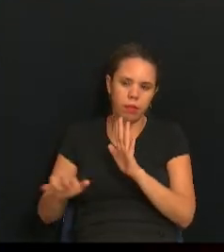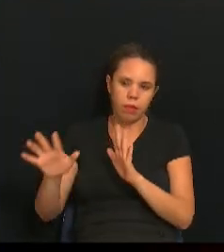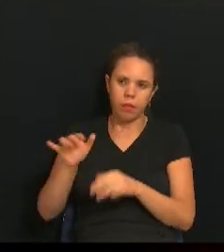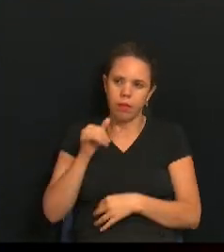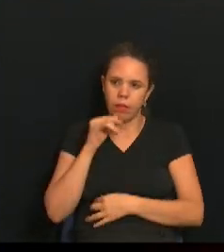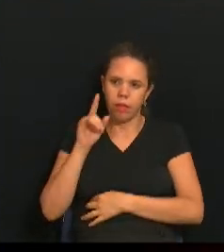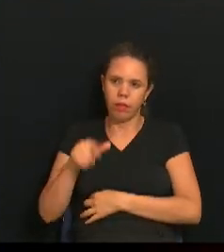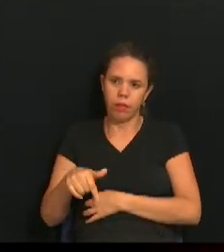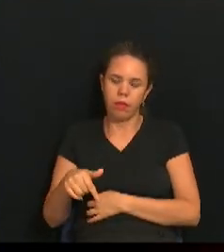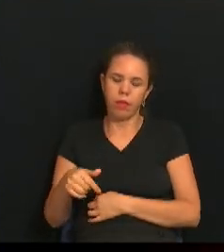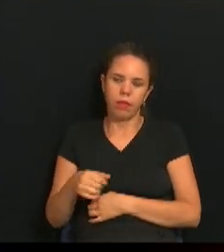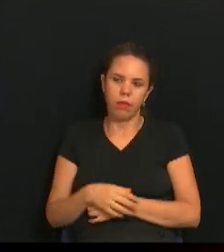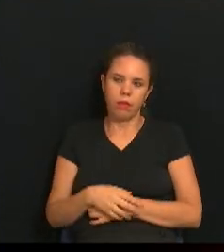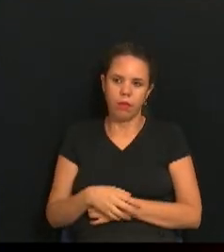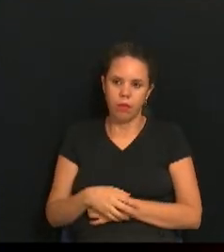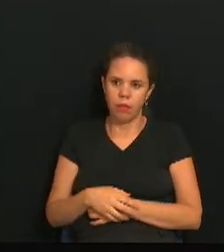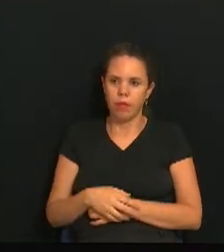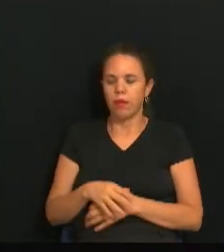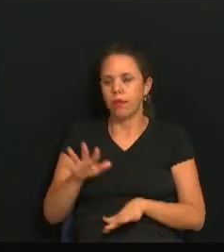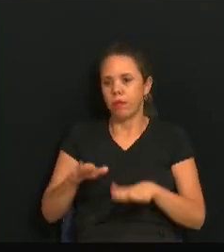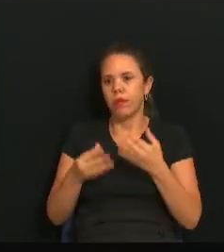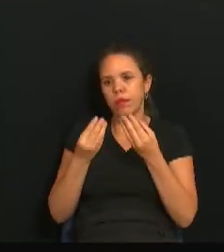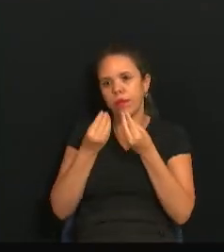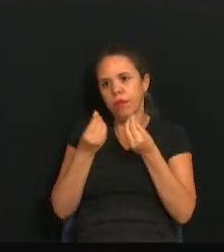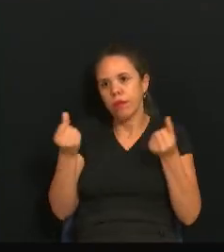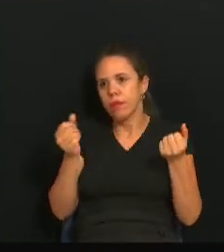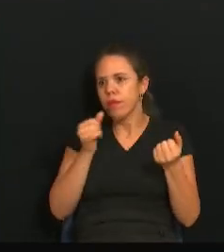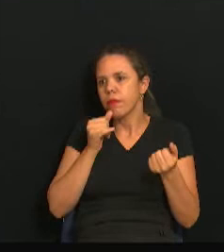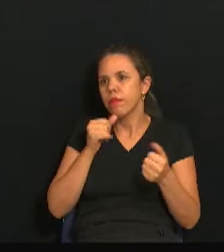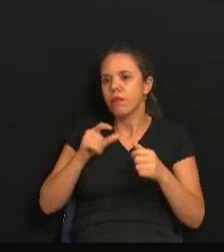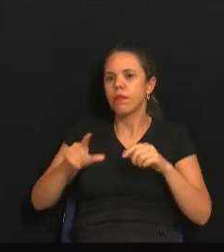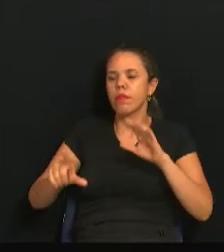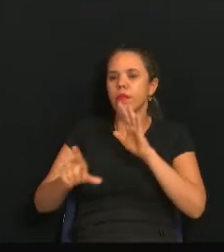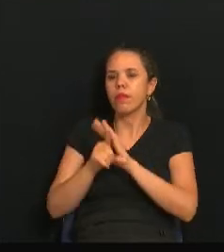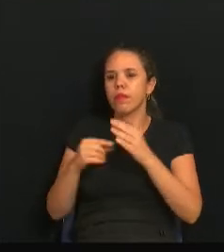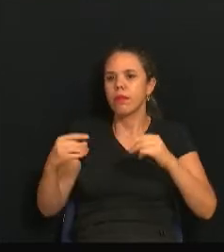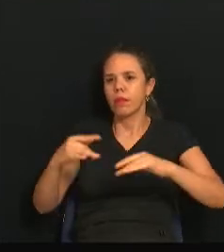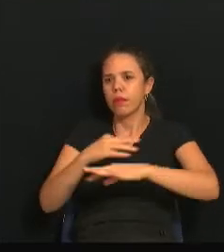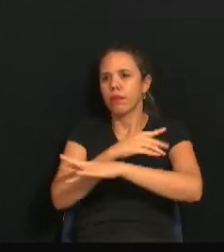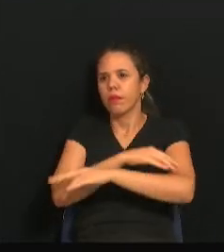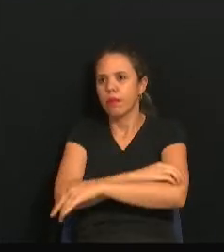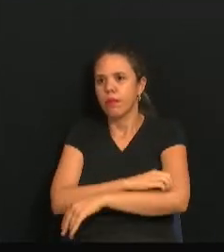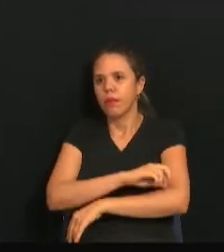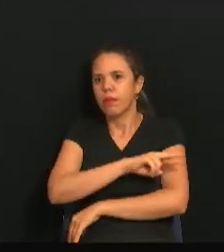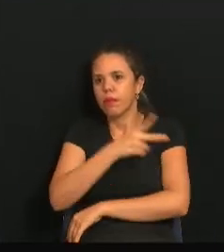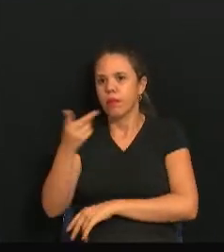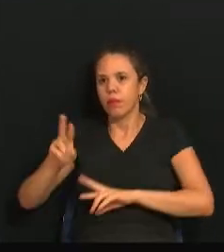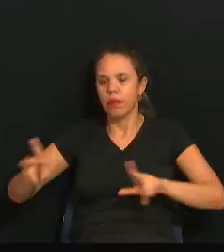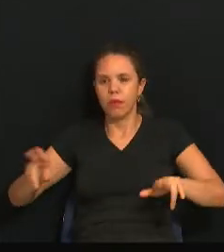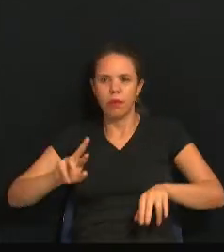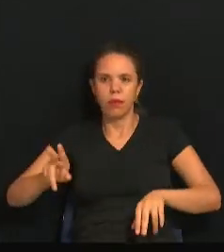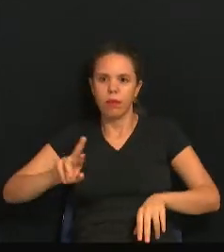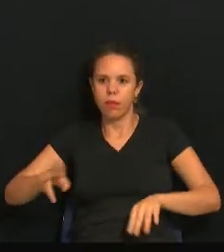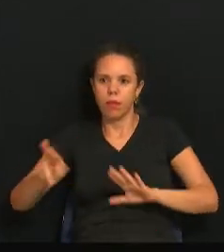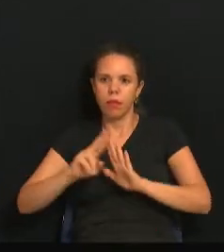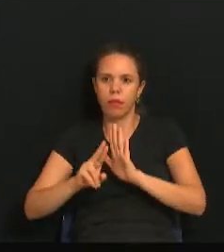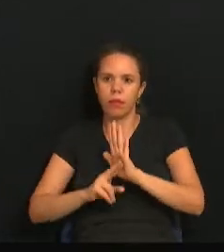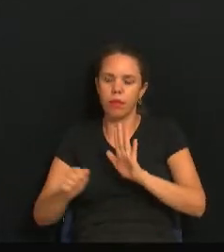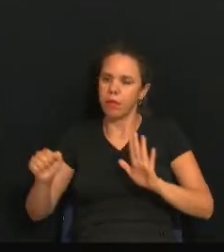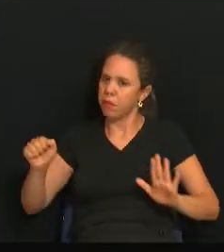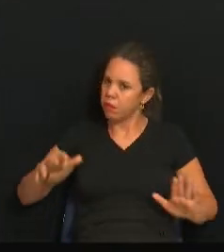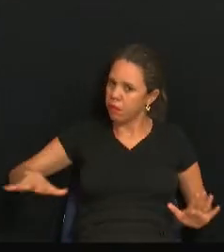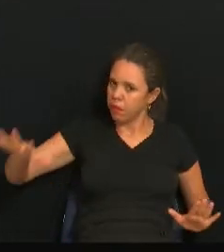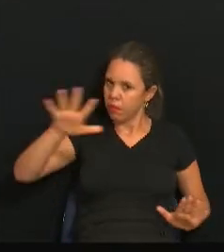é geral e abstrata. A lei urbanística, ela tem efeito contrário. Ela não é uma norma geral